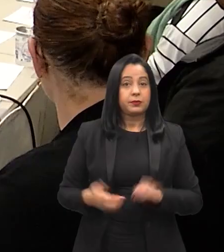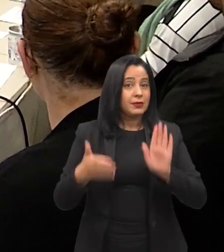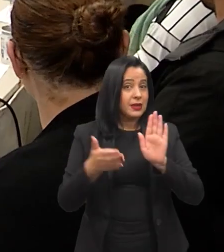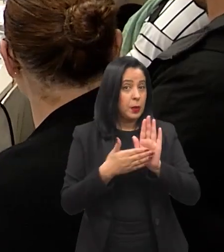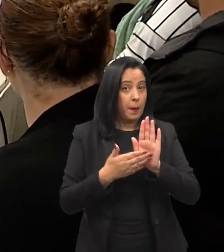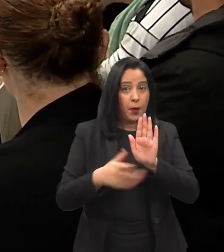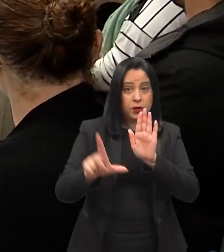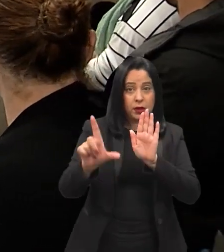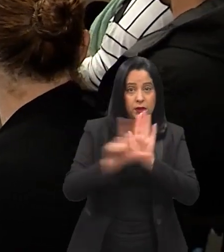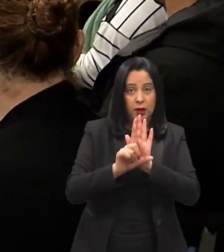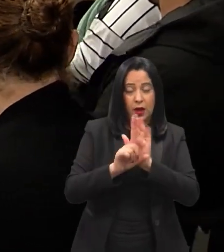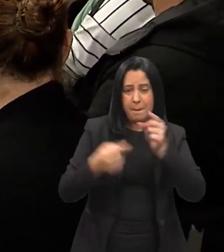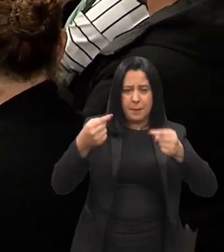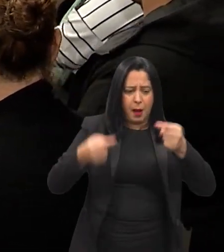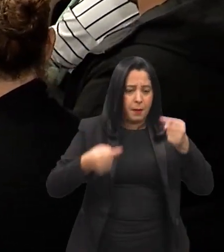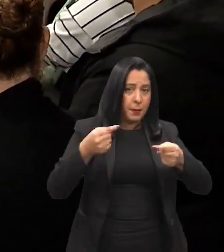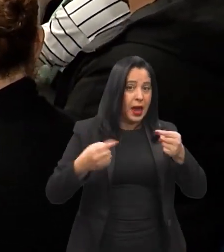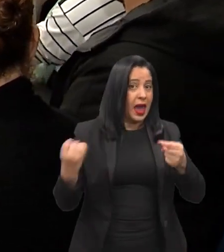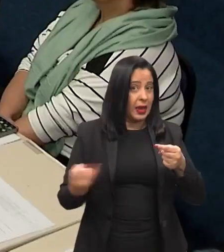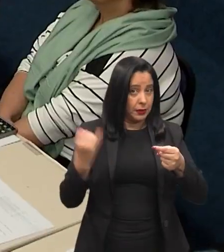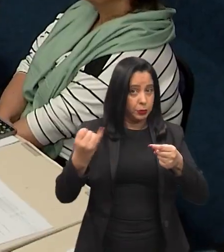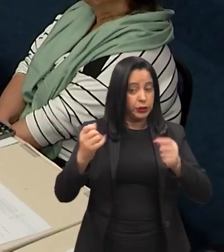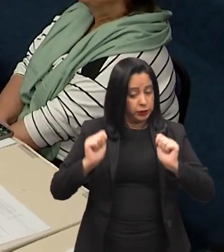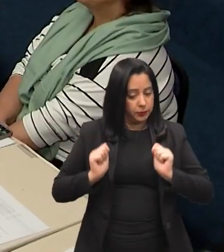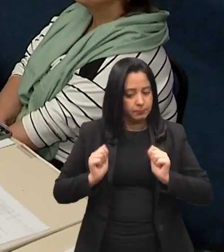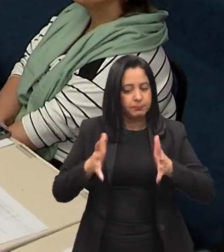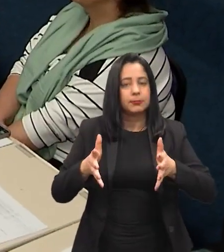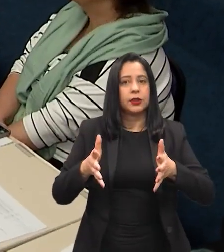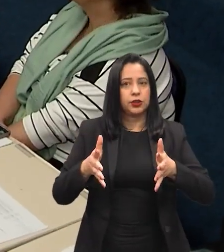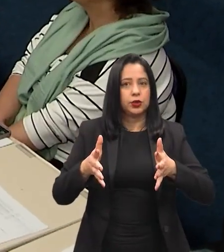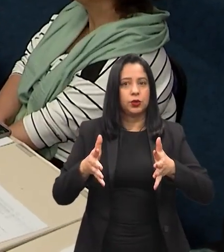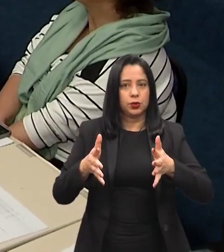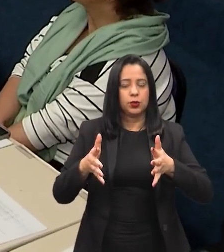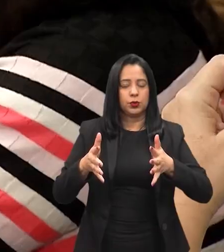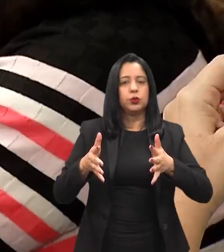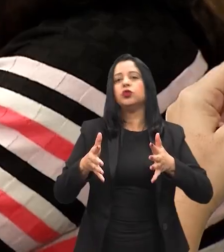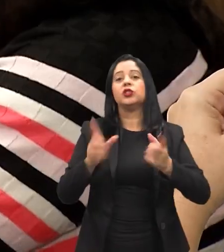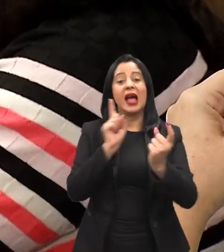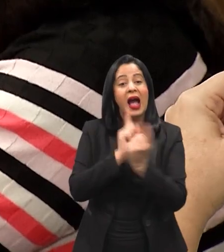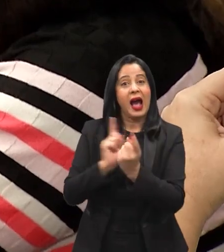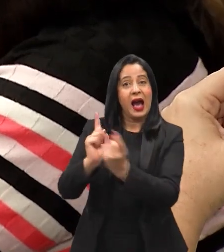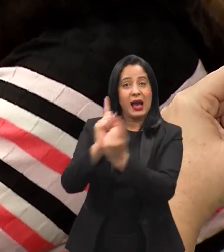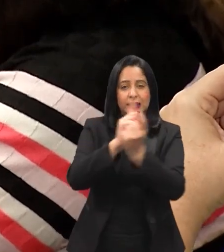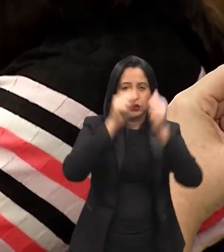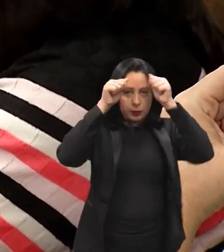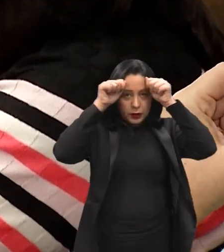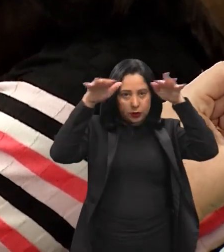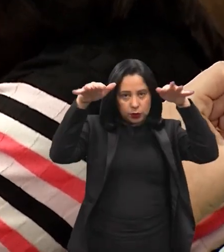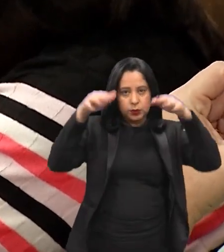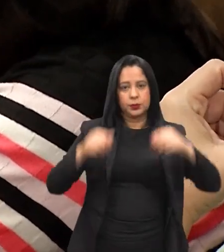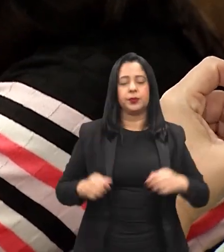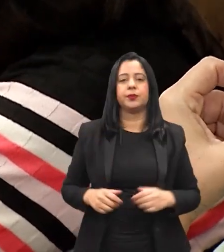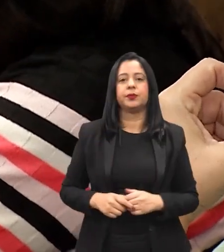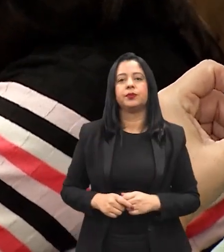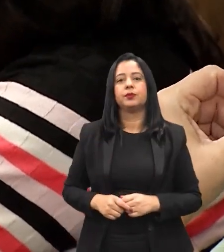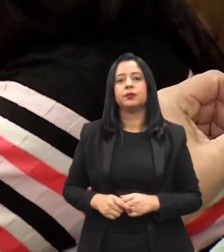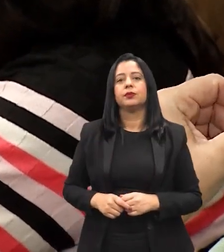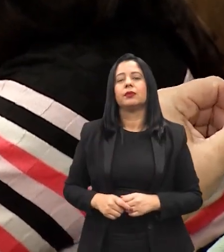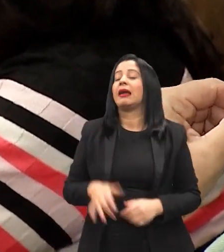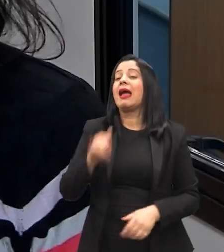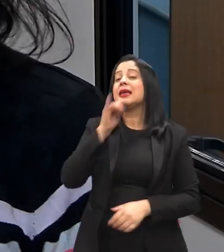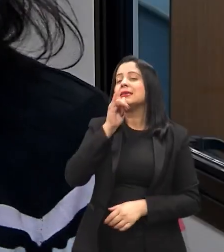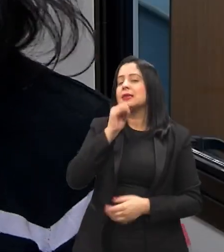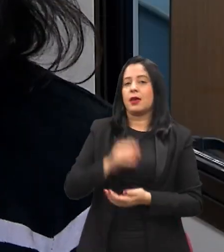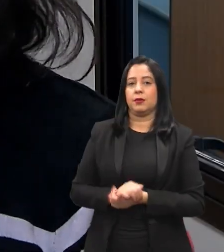debate sobre as propostas de lei são fundamentais para a construção de políticas públicas que atendam as pessoas com TEA em todas as